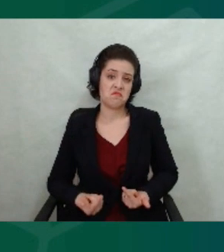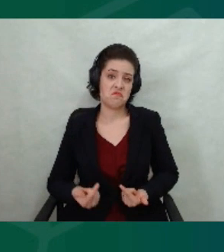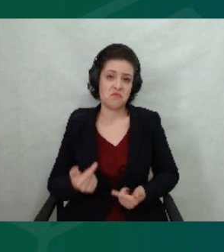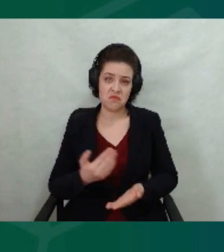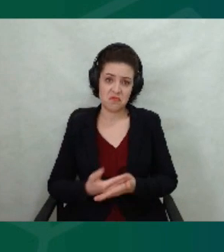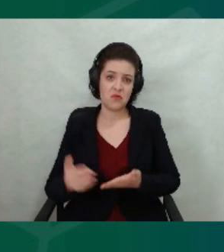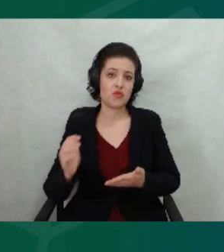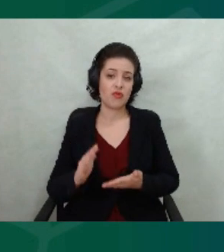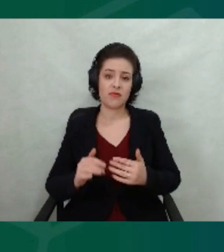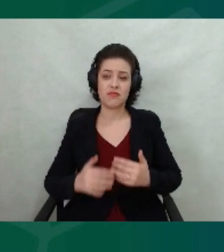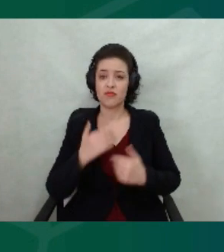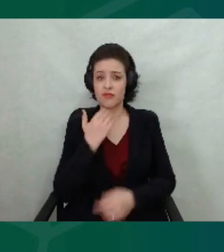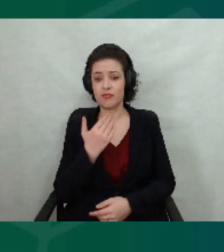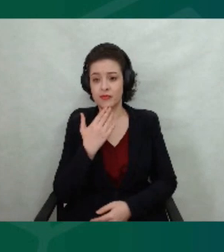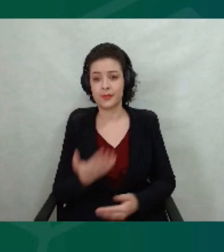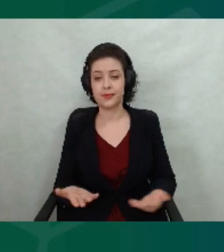por isso que